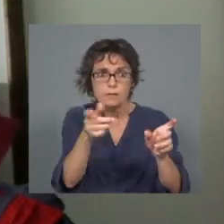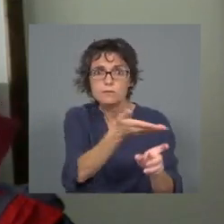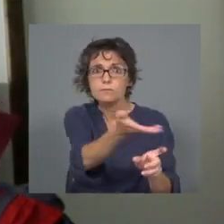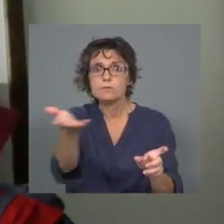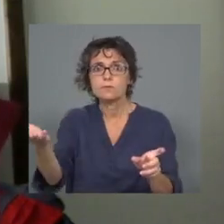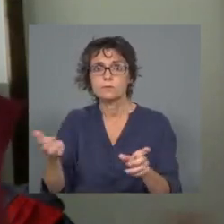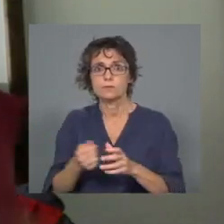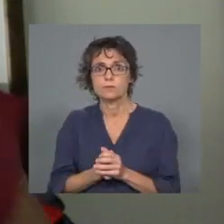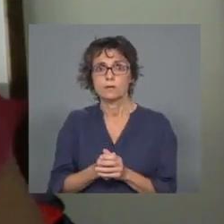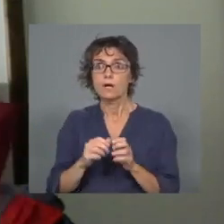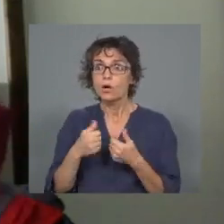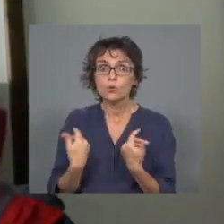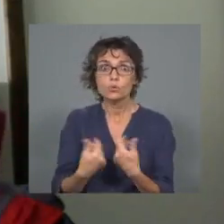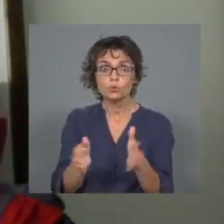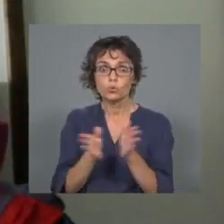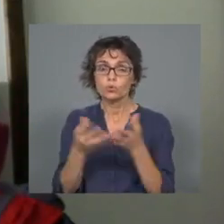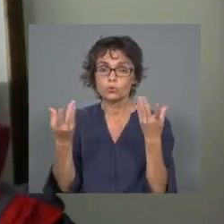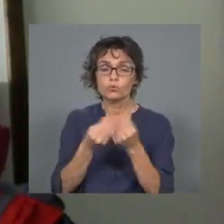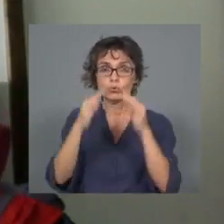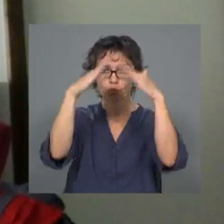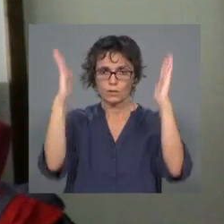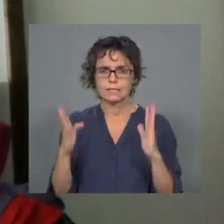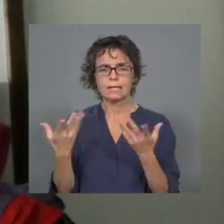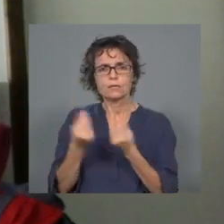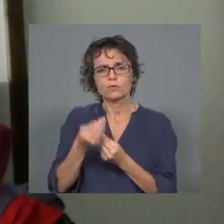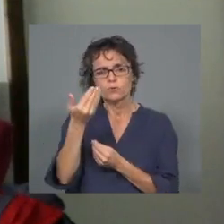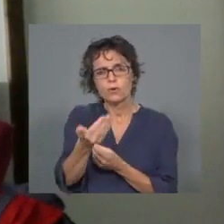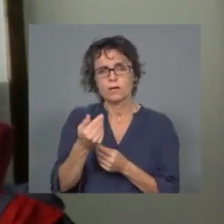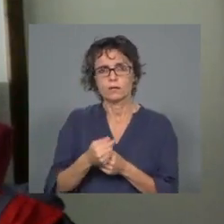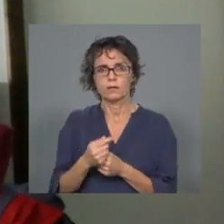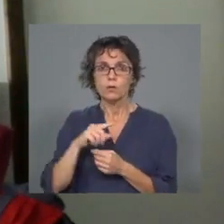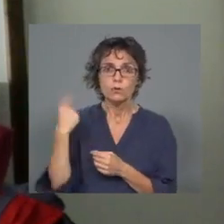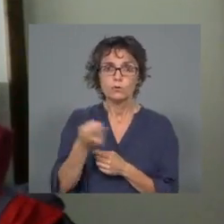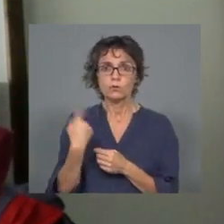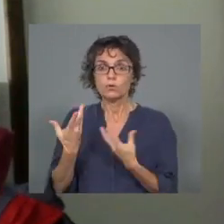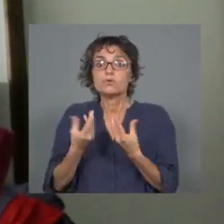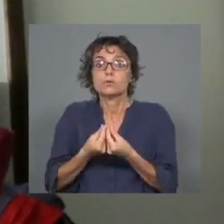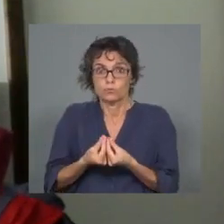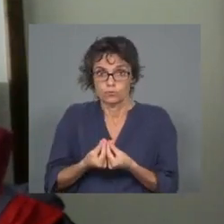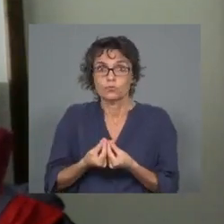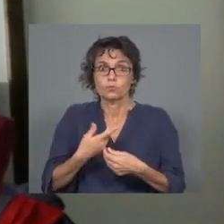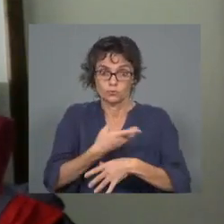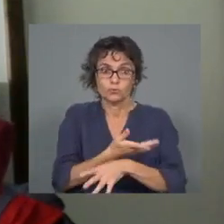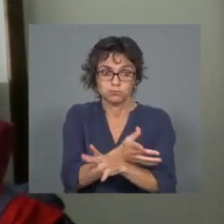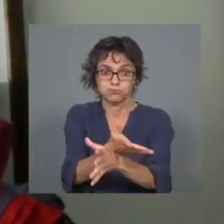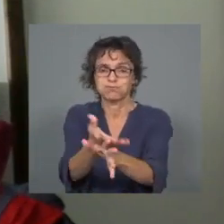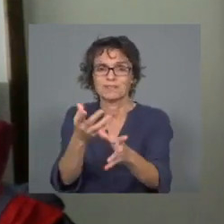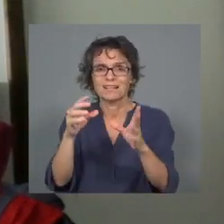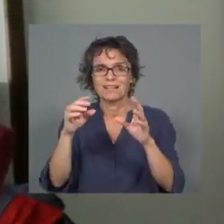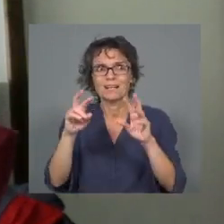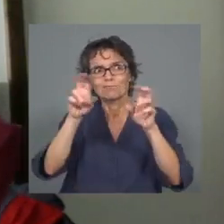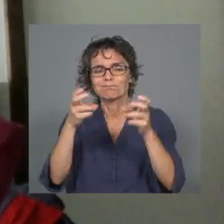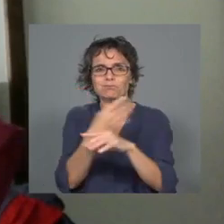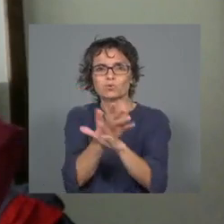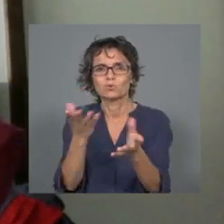casa comum. Uma casa que, em algumas dimensões, está a arder, precisamos de cuidar destes fogos e fazer de maneira diferente.